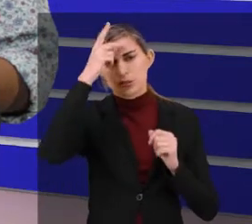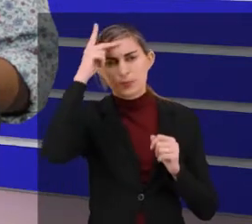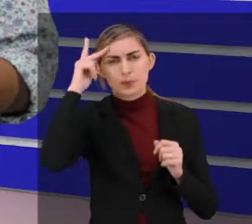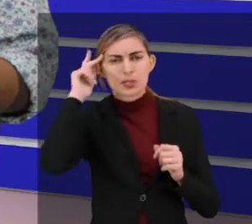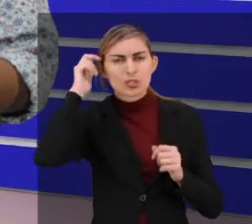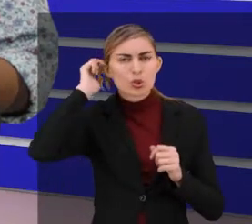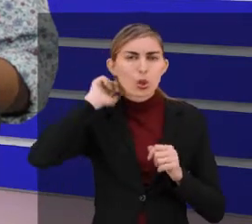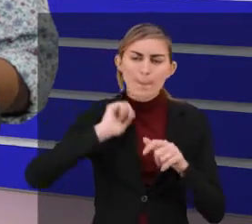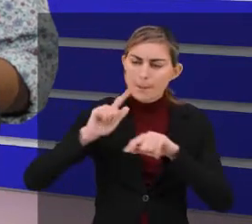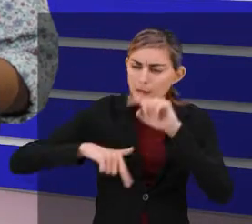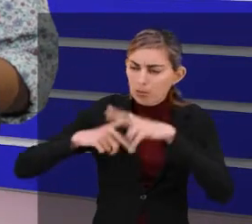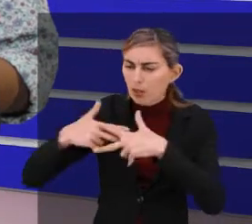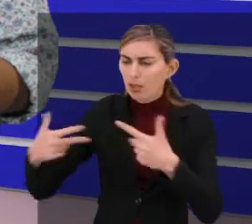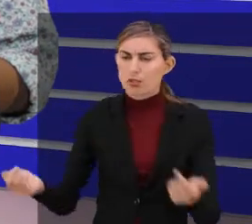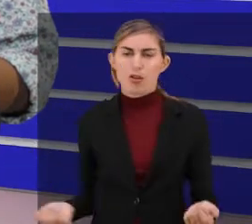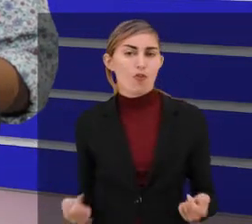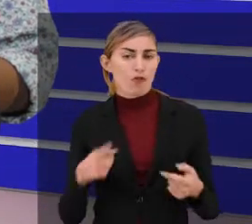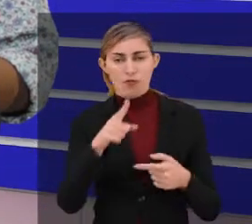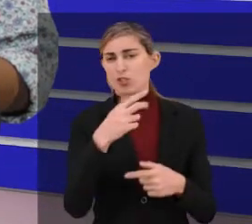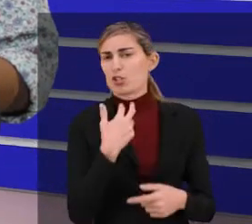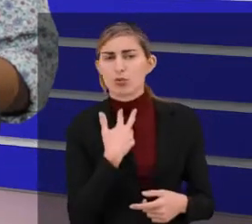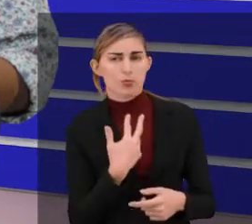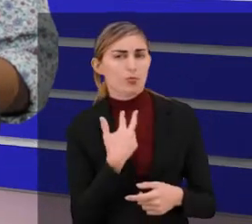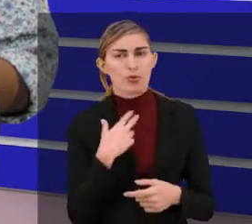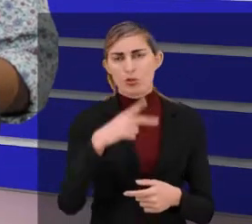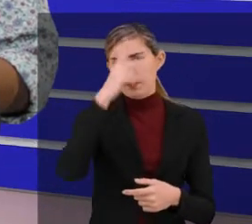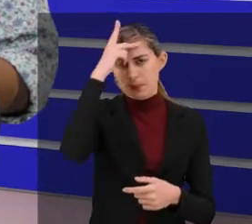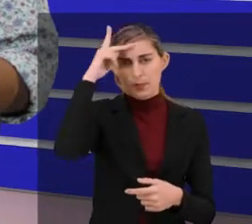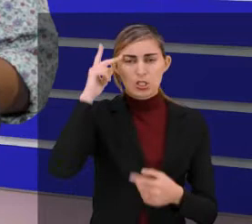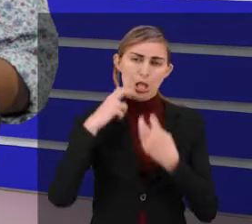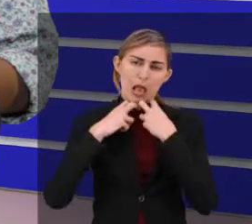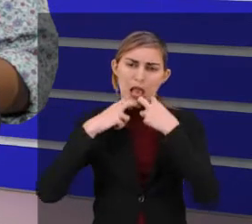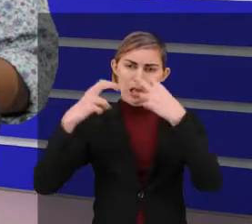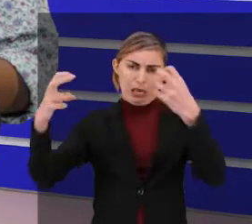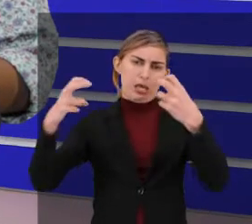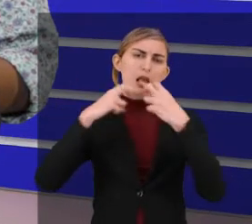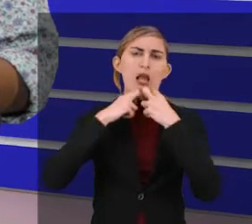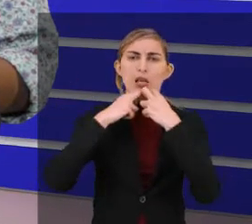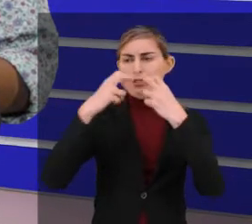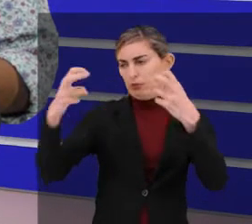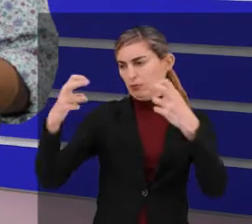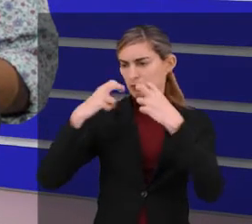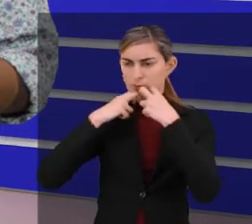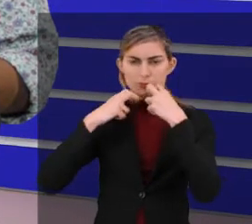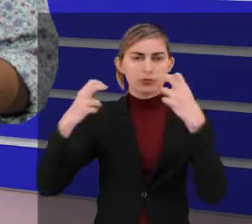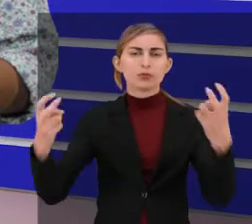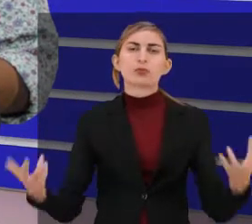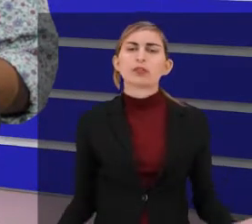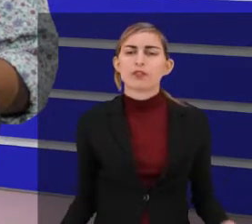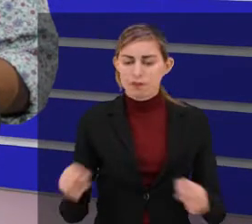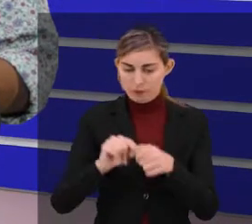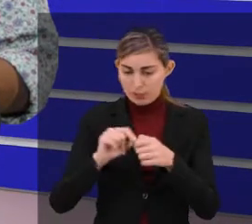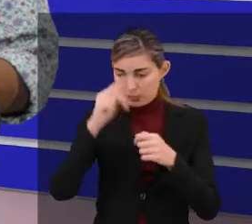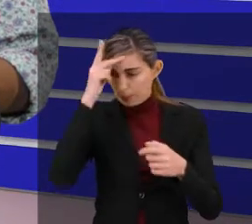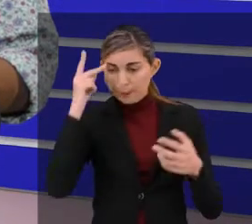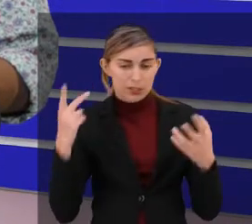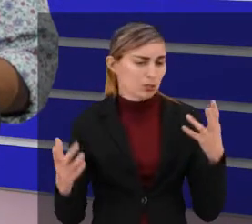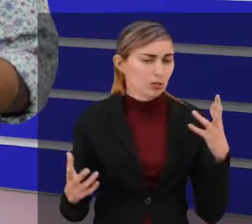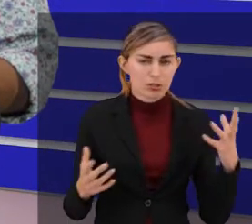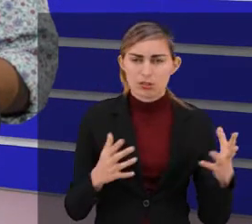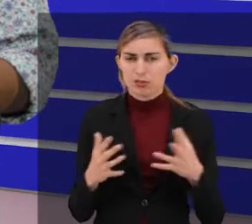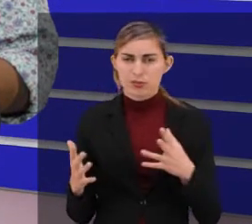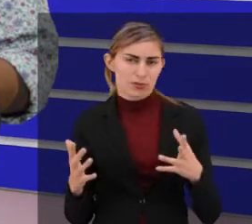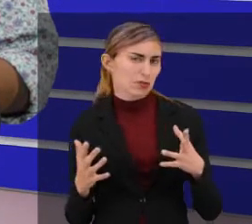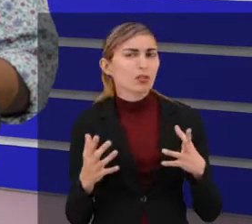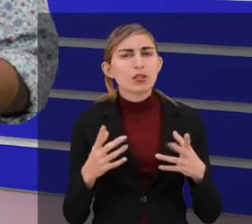movimentando materiais. Você não pode ter uma pessoa que está ali gritando e fazendo com que as pessoas